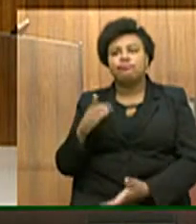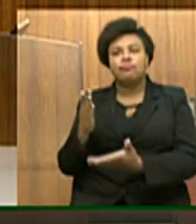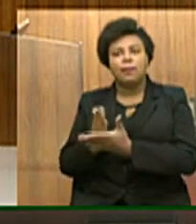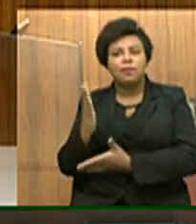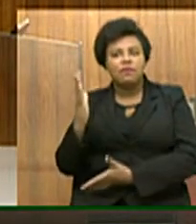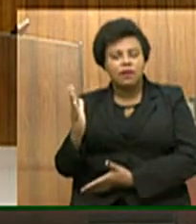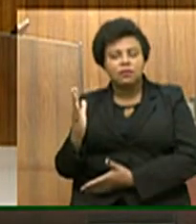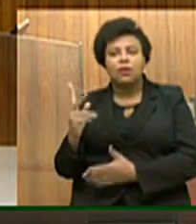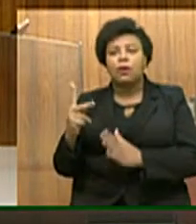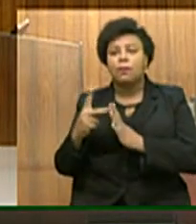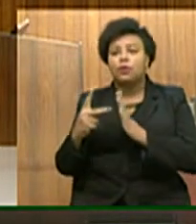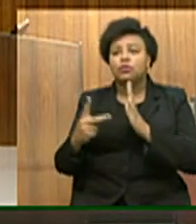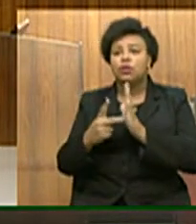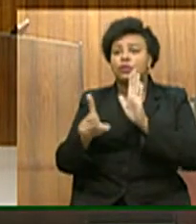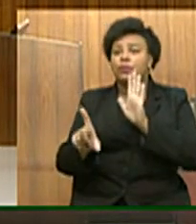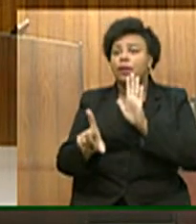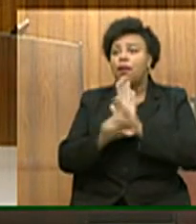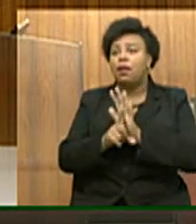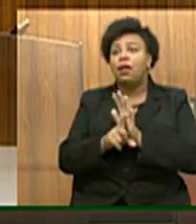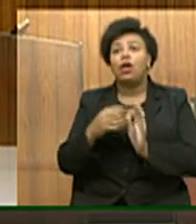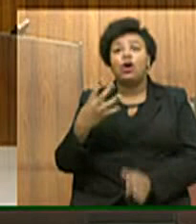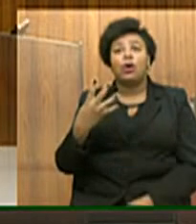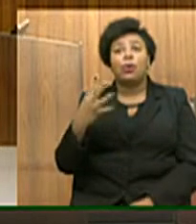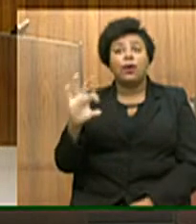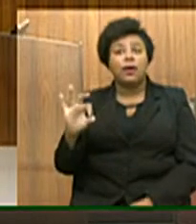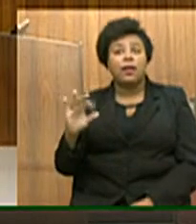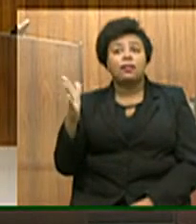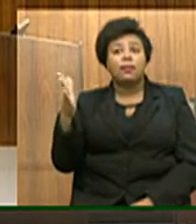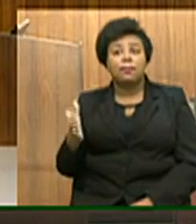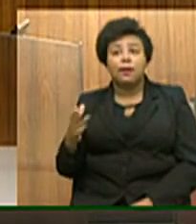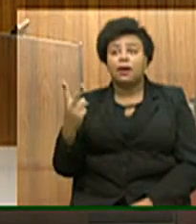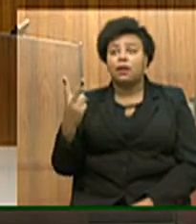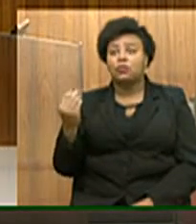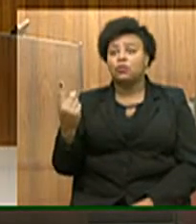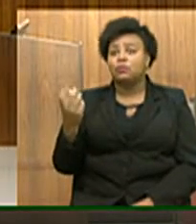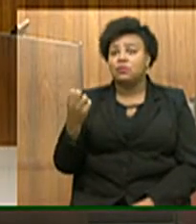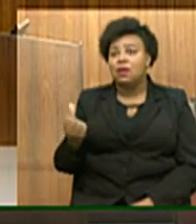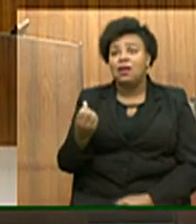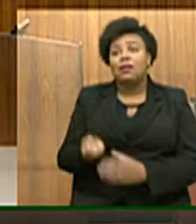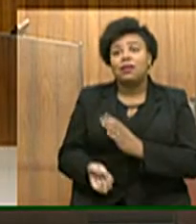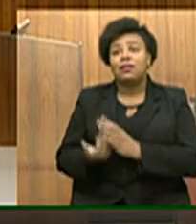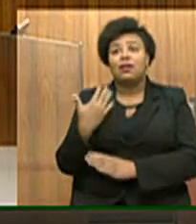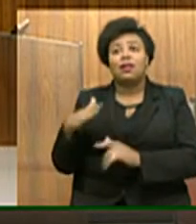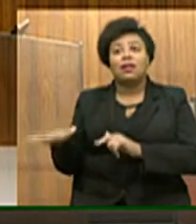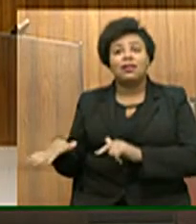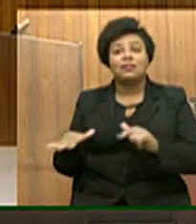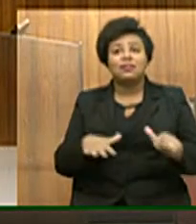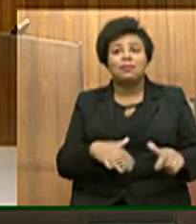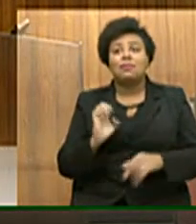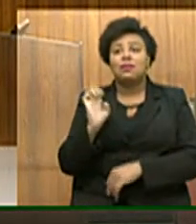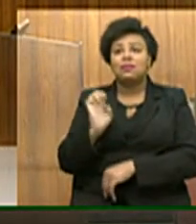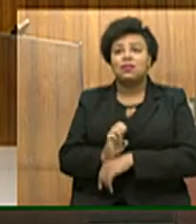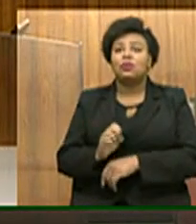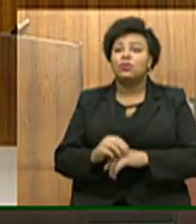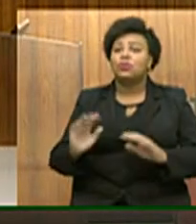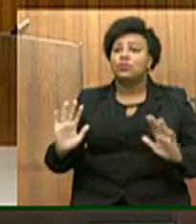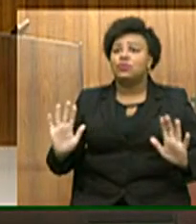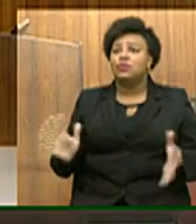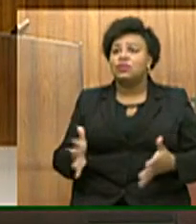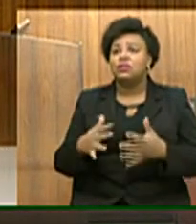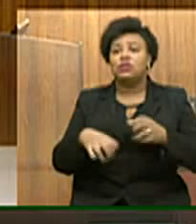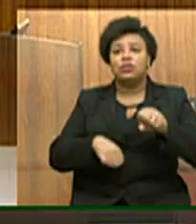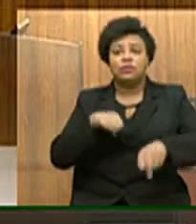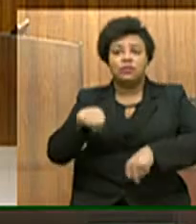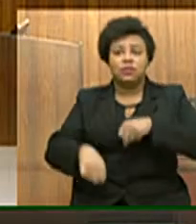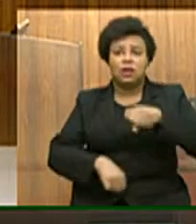está aprovado o projeto de lei 40/2016, que institui a Semana Estadual do Incentivo ao Ciclismo no